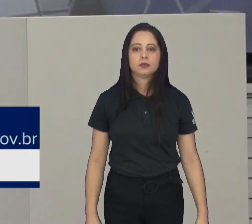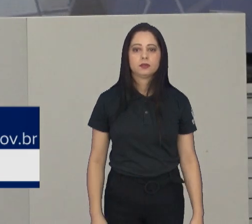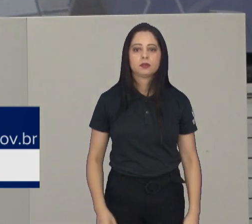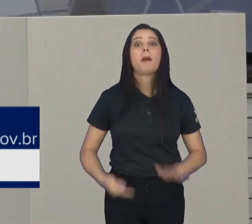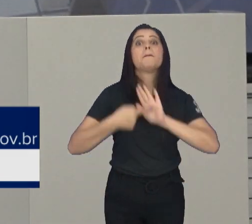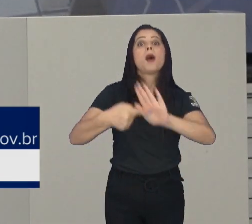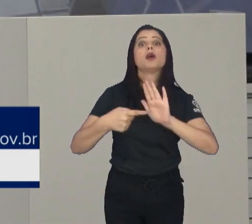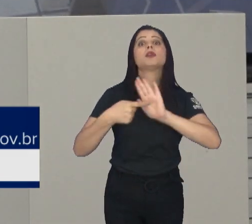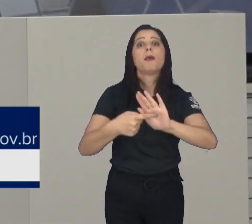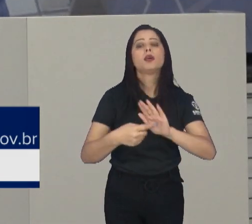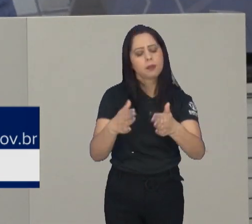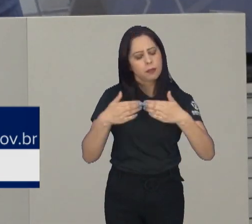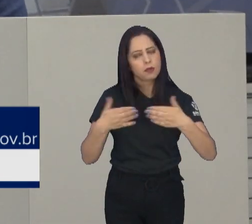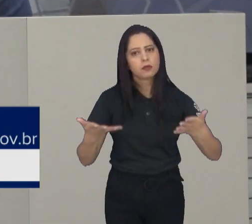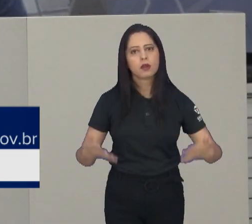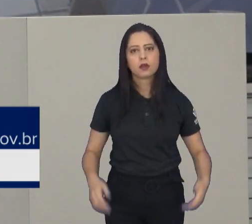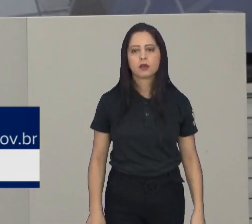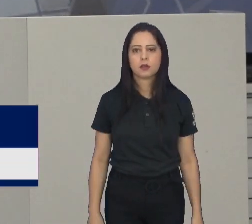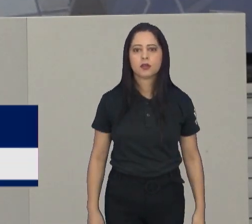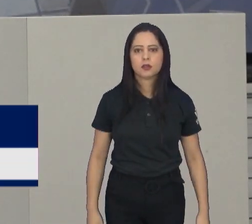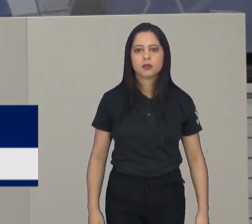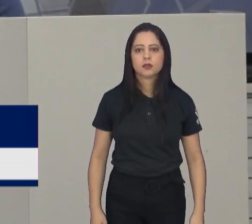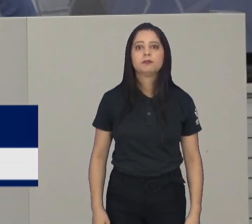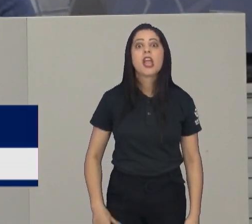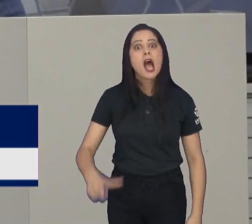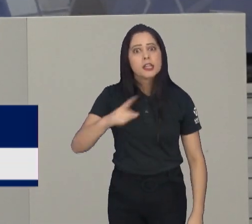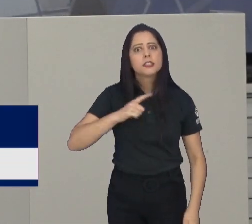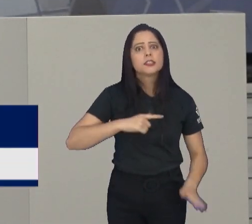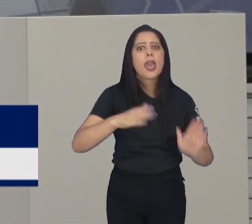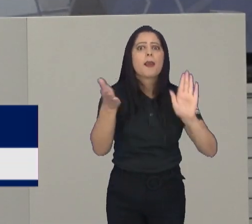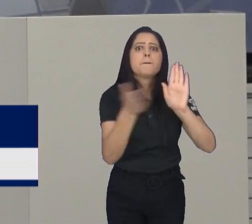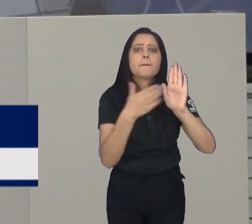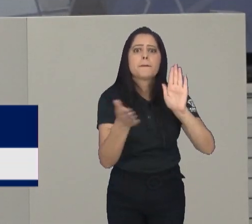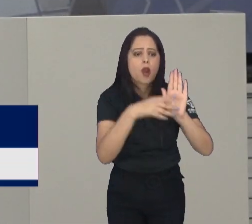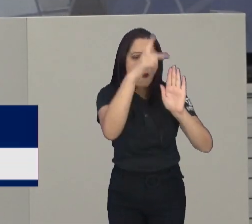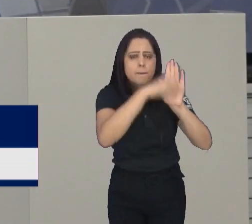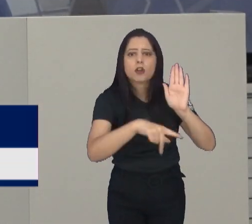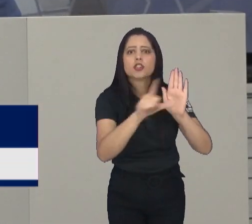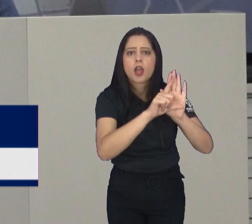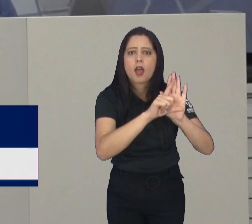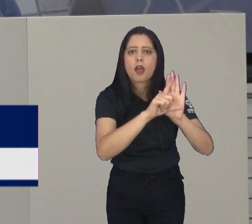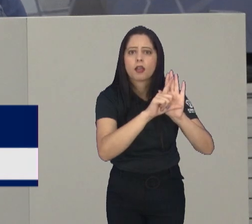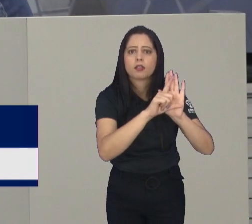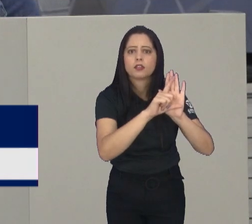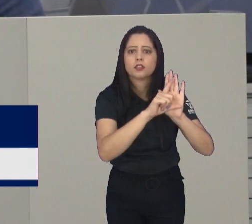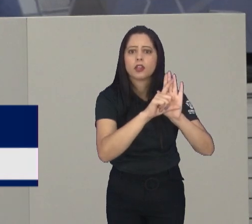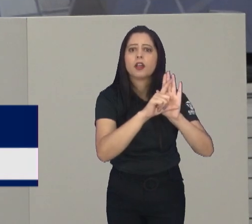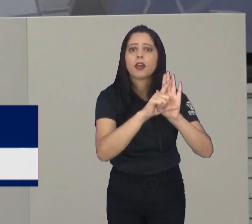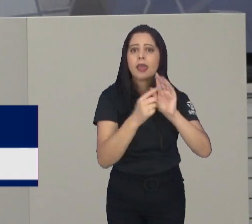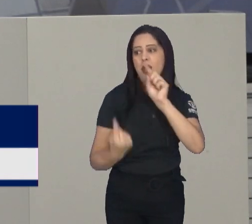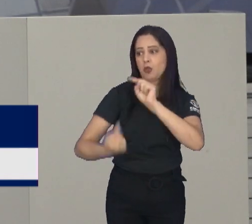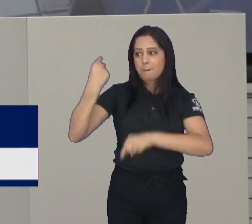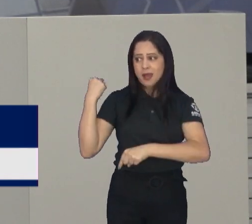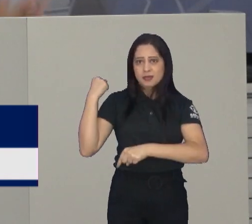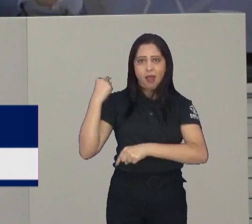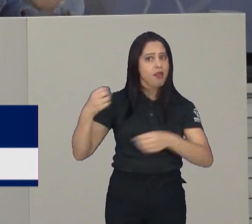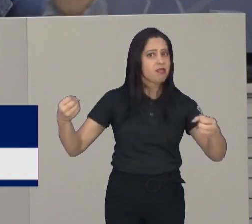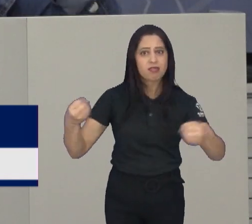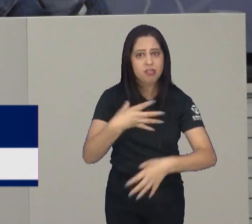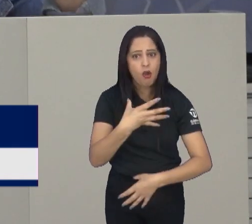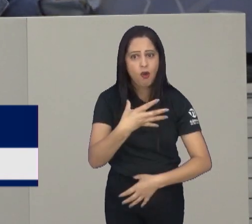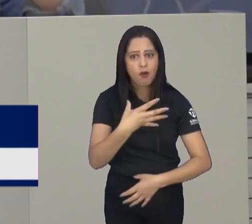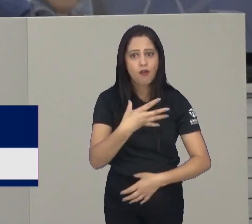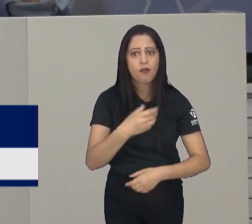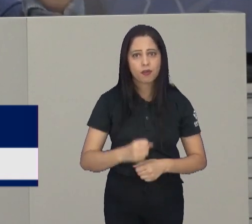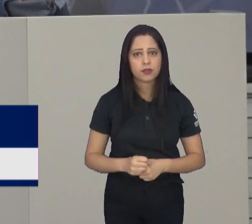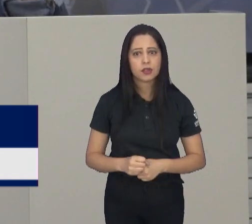Mostra a tabela para mim, por favor. Existe um plano de carreira do professor, do plano antigo e do plano novo. Do plano antigo